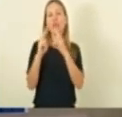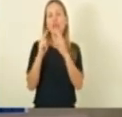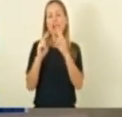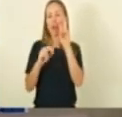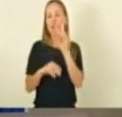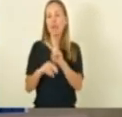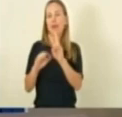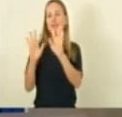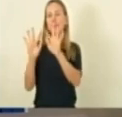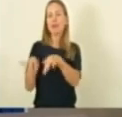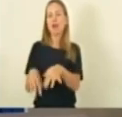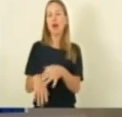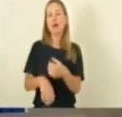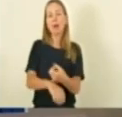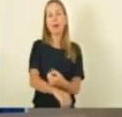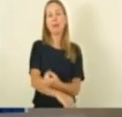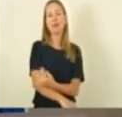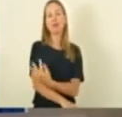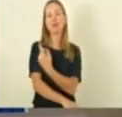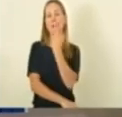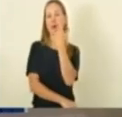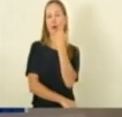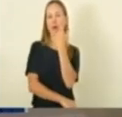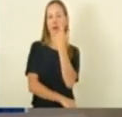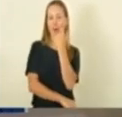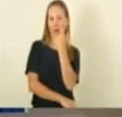relativamente bobas. Então, assim,